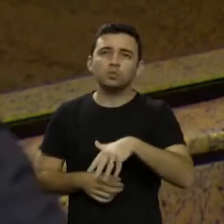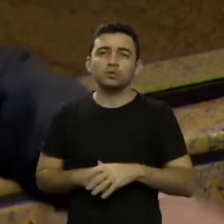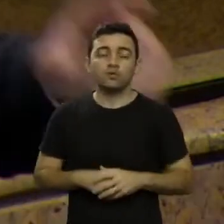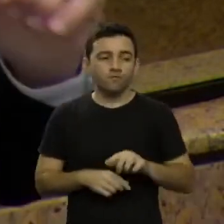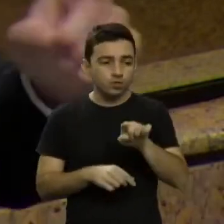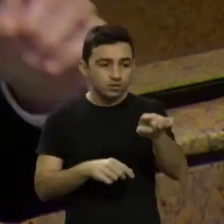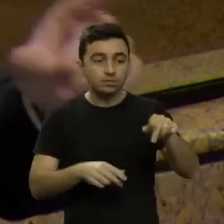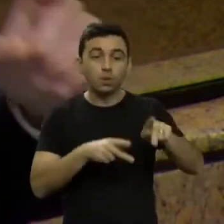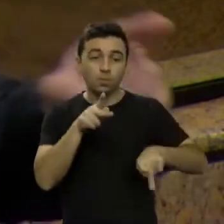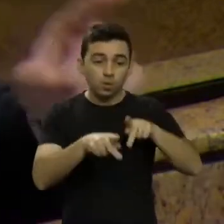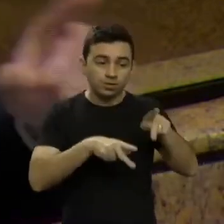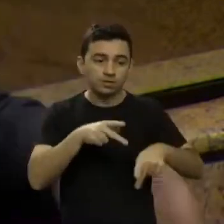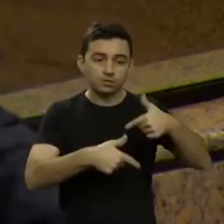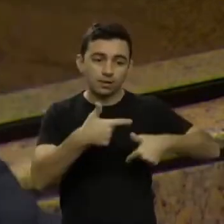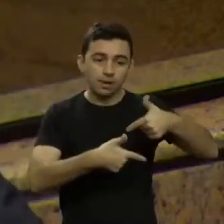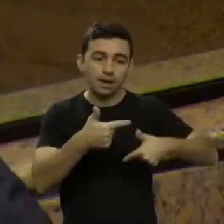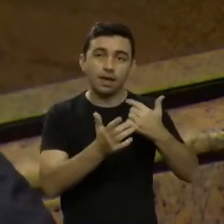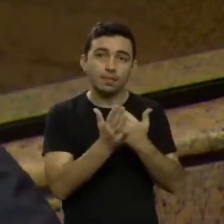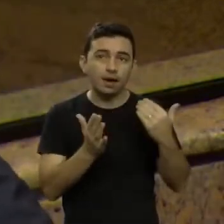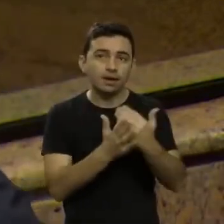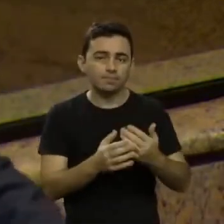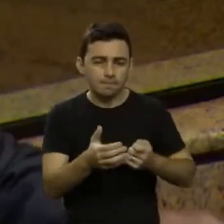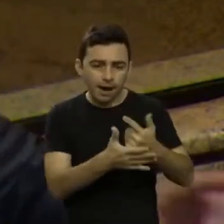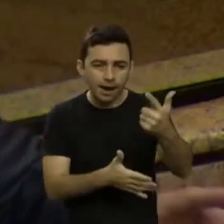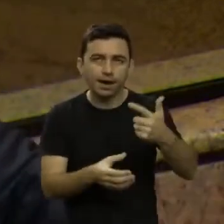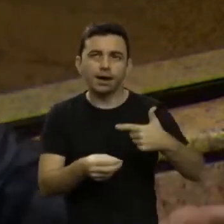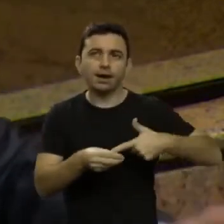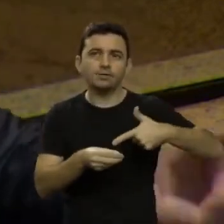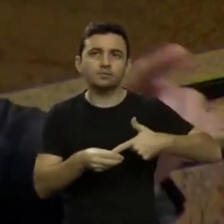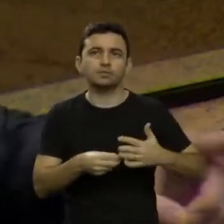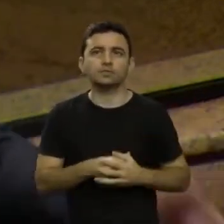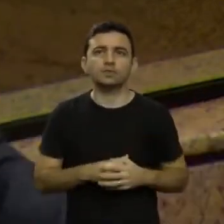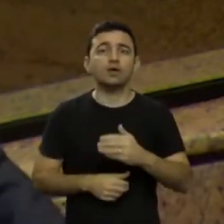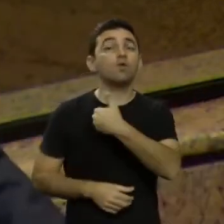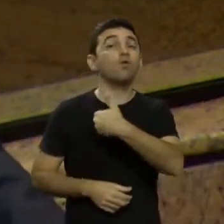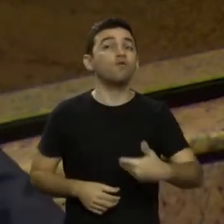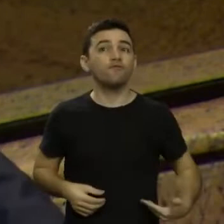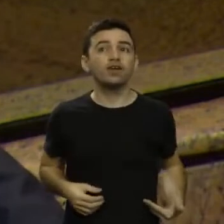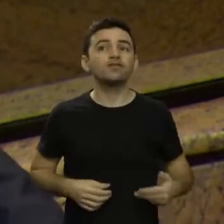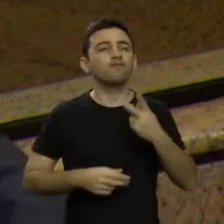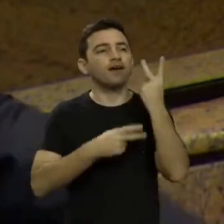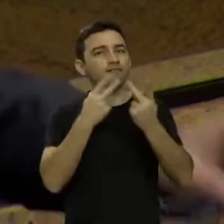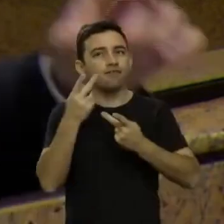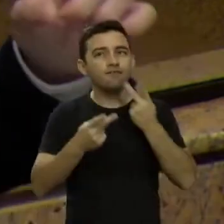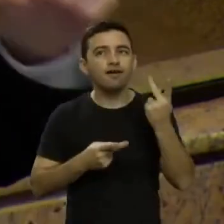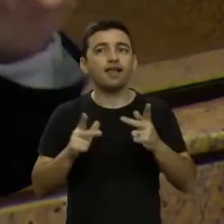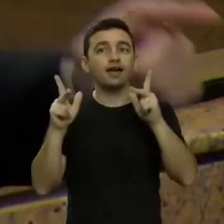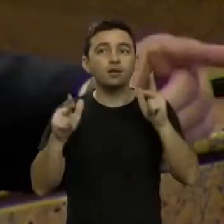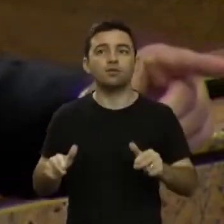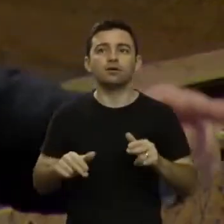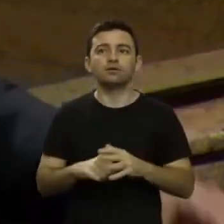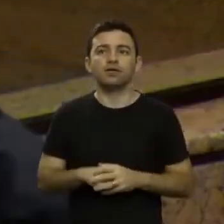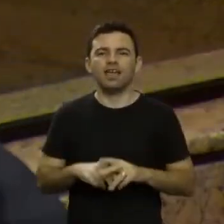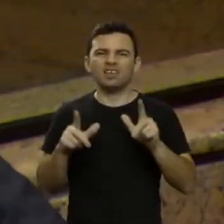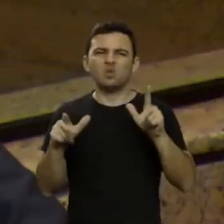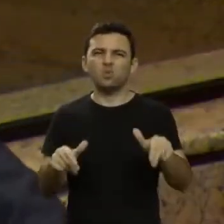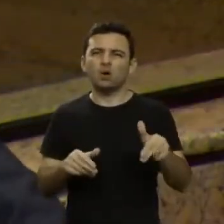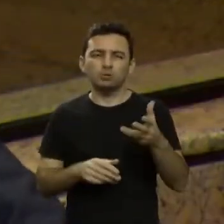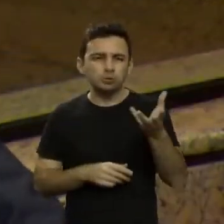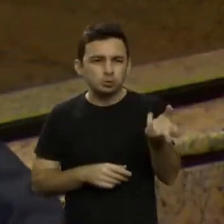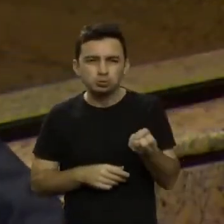catarinense, pague mais caro na gasolina. É isso que o governo fala. O governo é um parasita